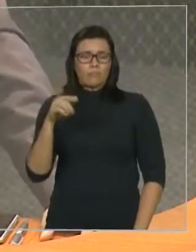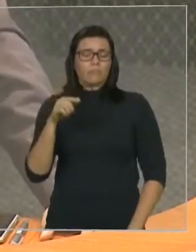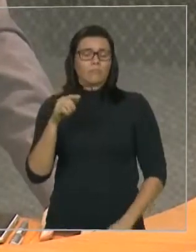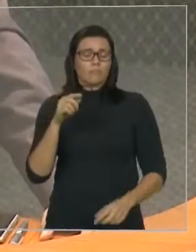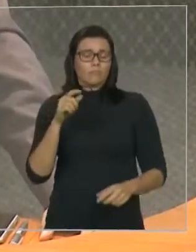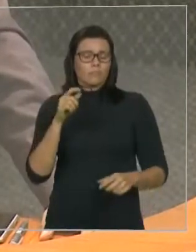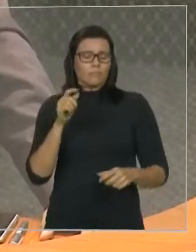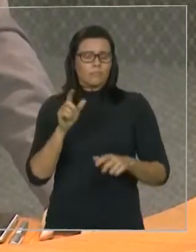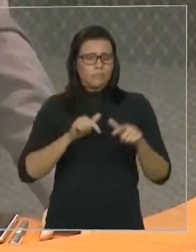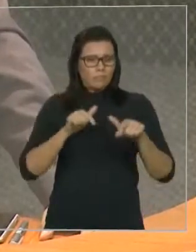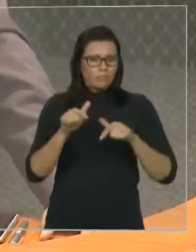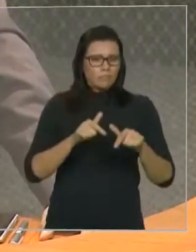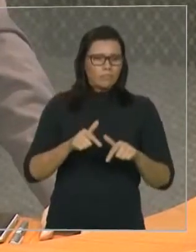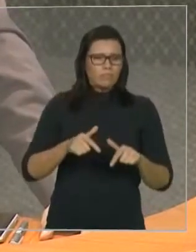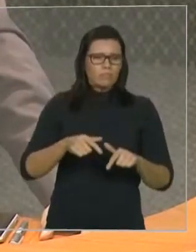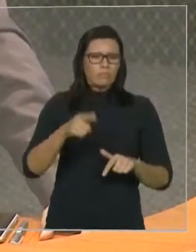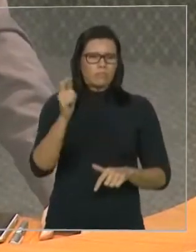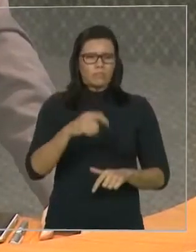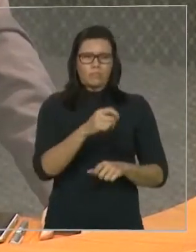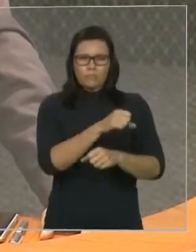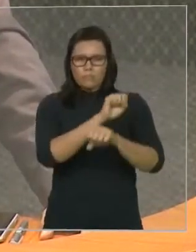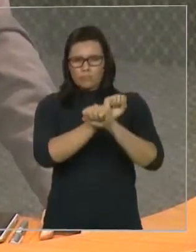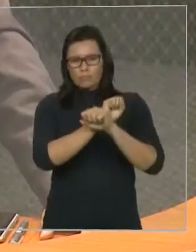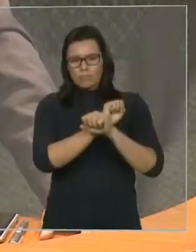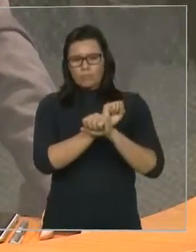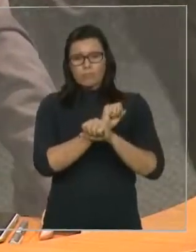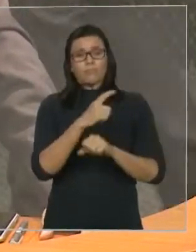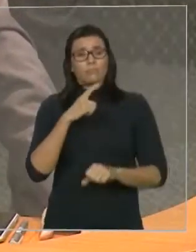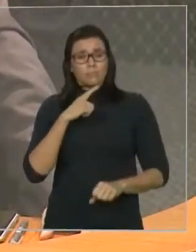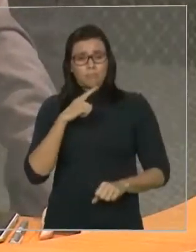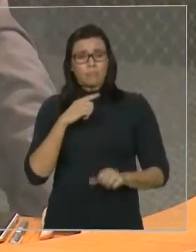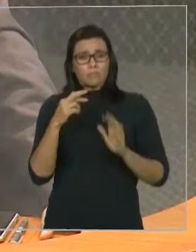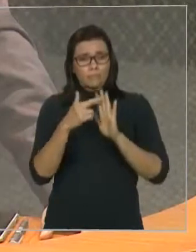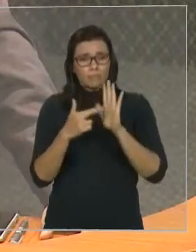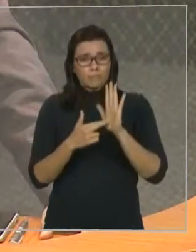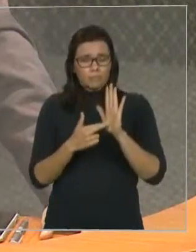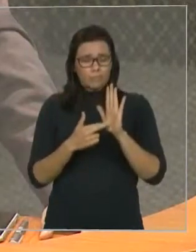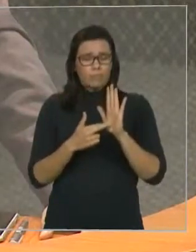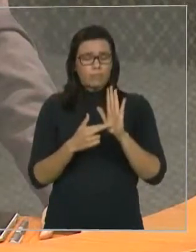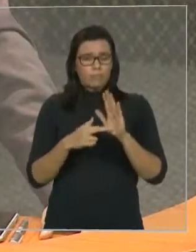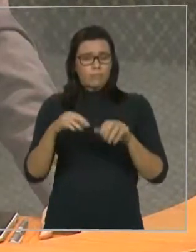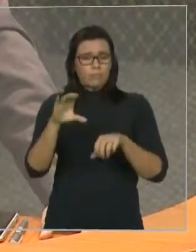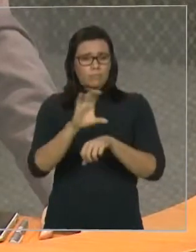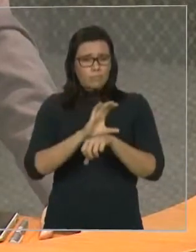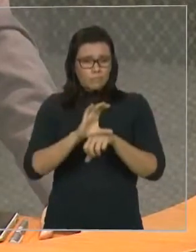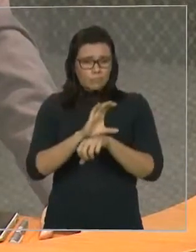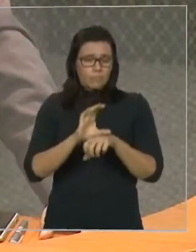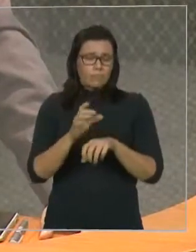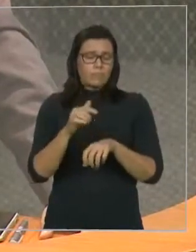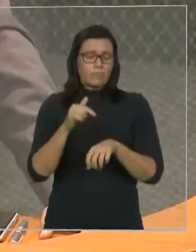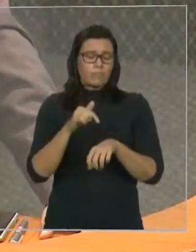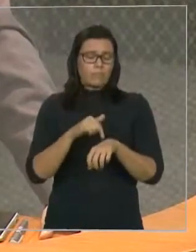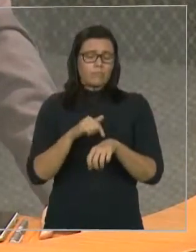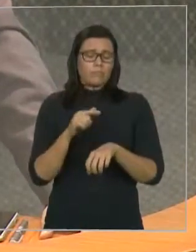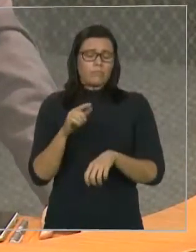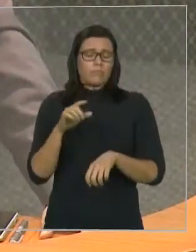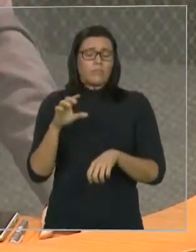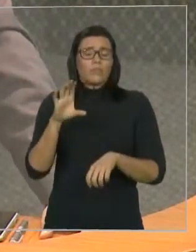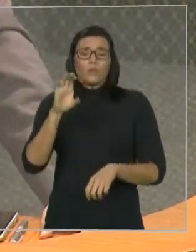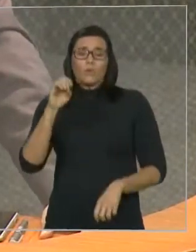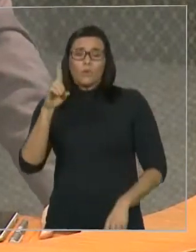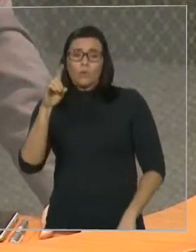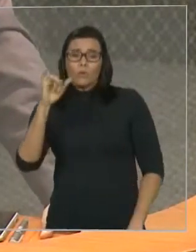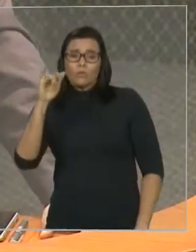O crime de trabalho escravo está previsto no Código Penal brasileiro, artigo 149, e estabelece todos